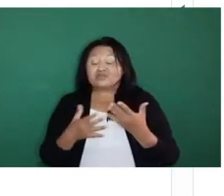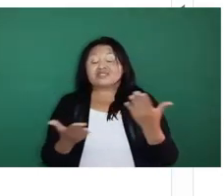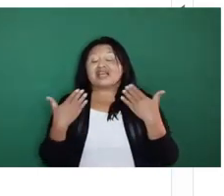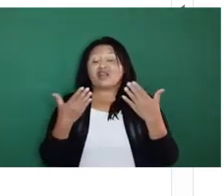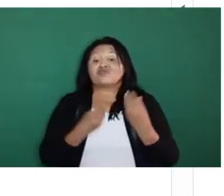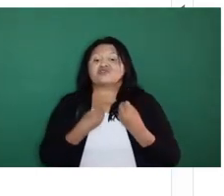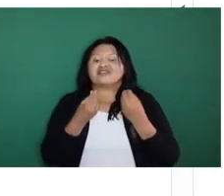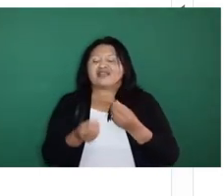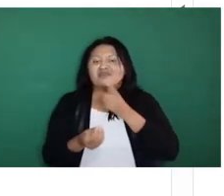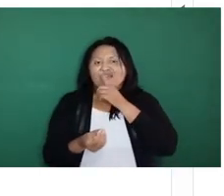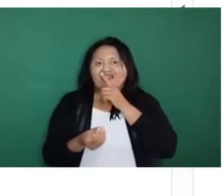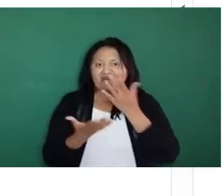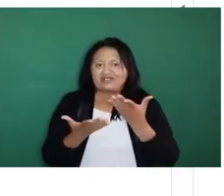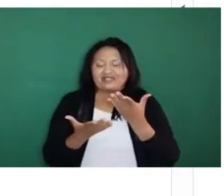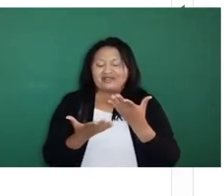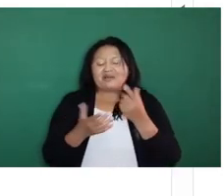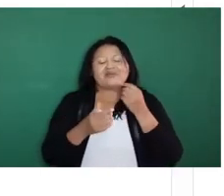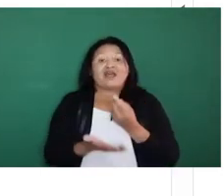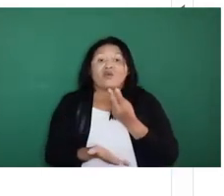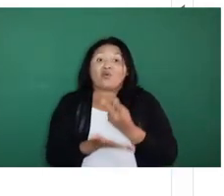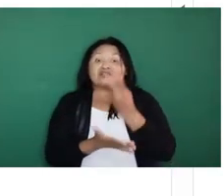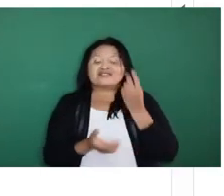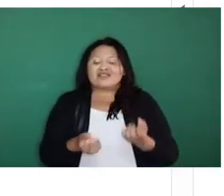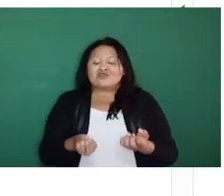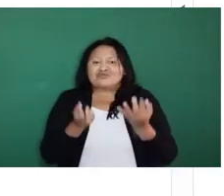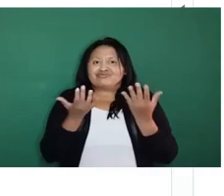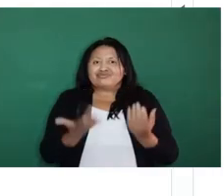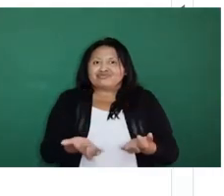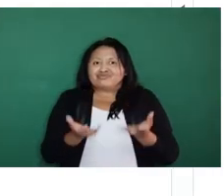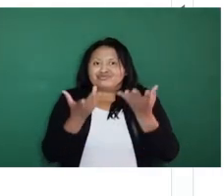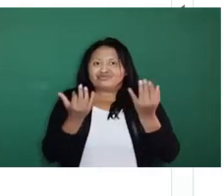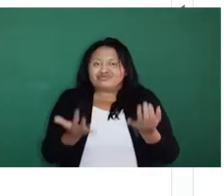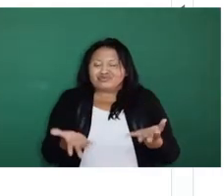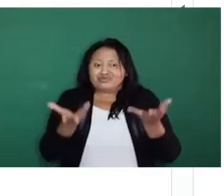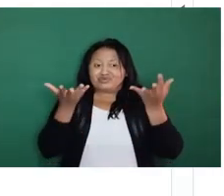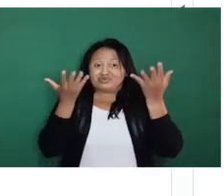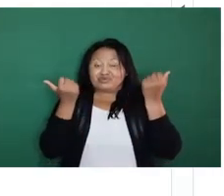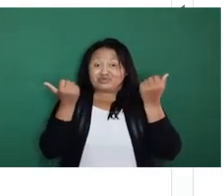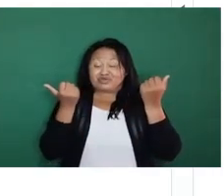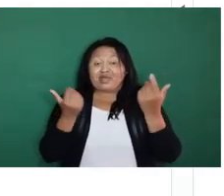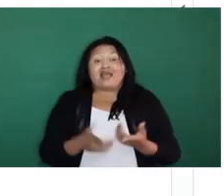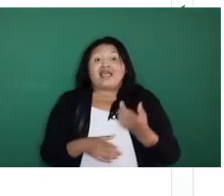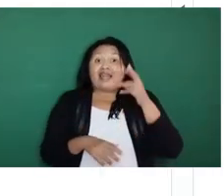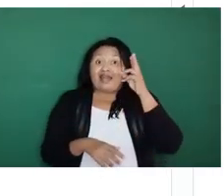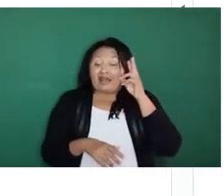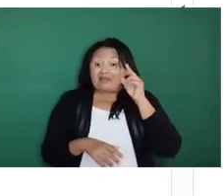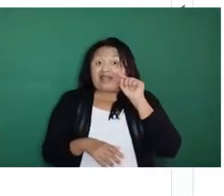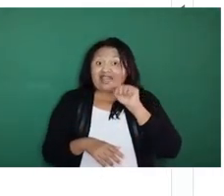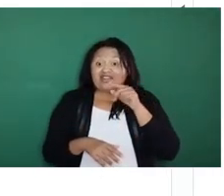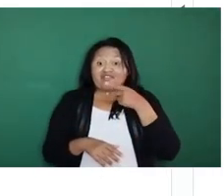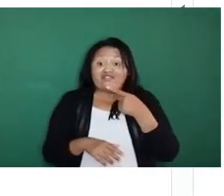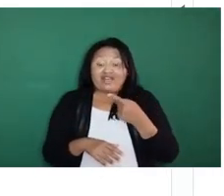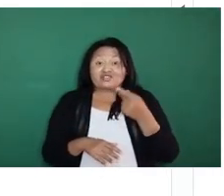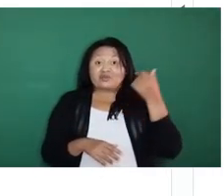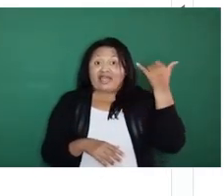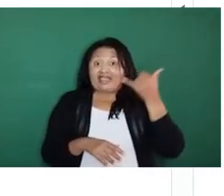para que esse fenômeno acontecesse ok Vale lembrar que aquele fala sobre a energia interna